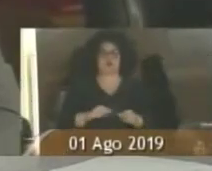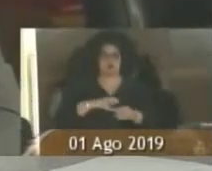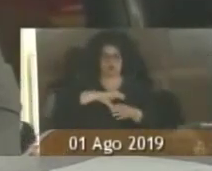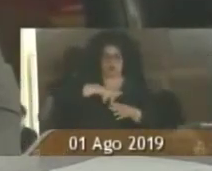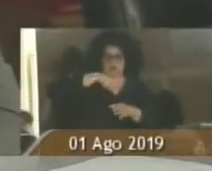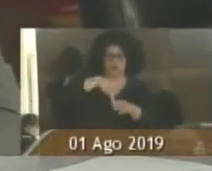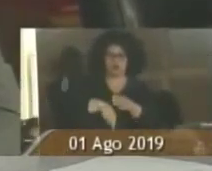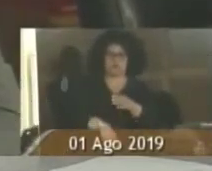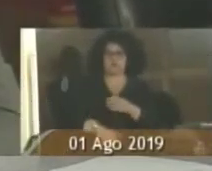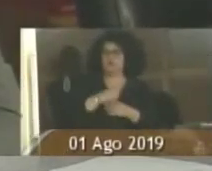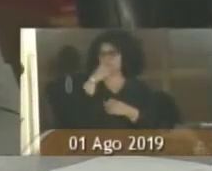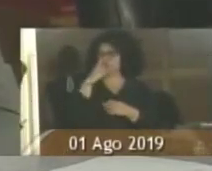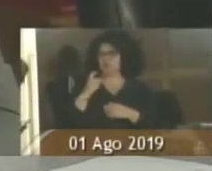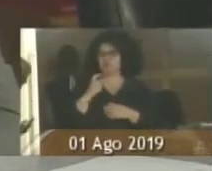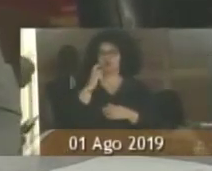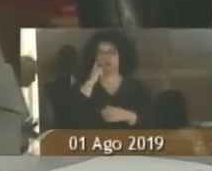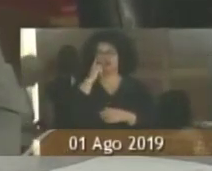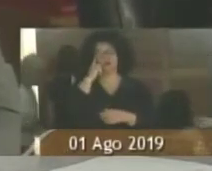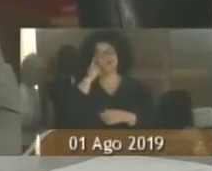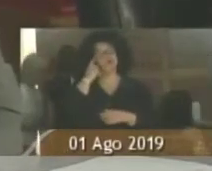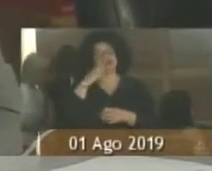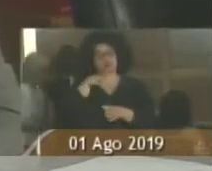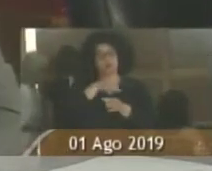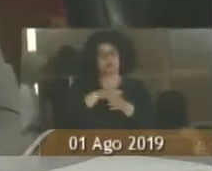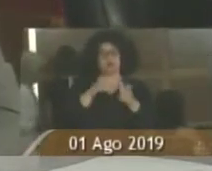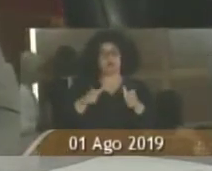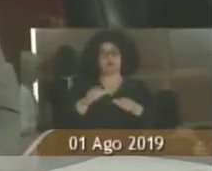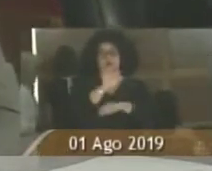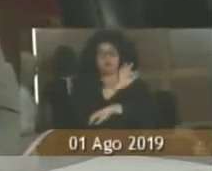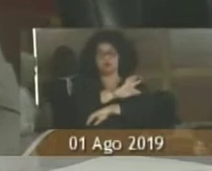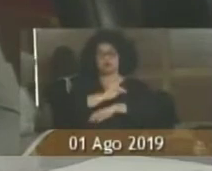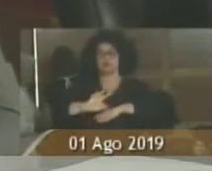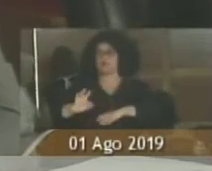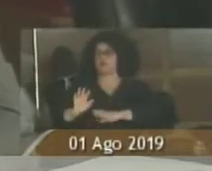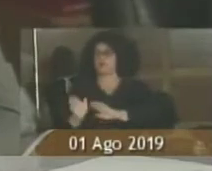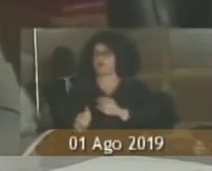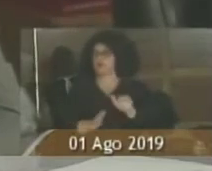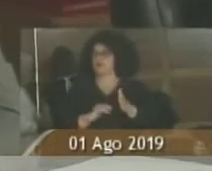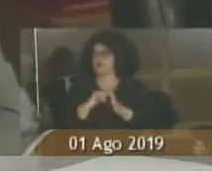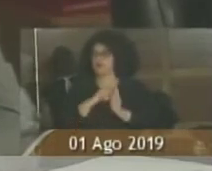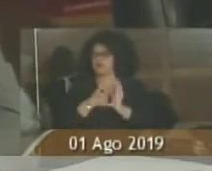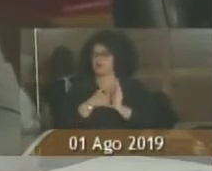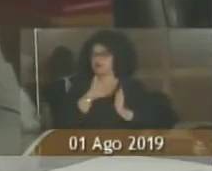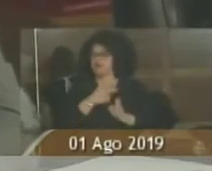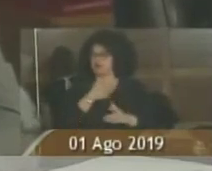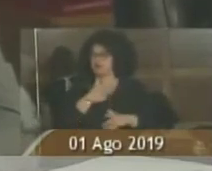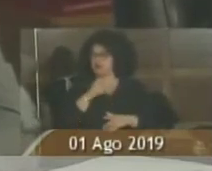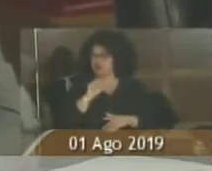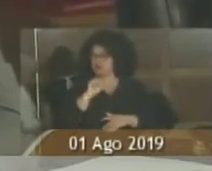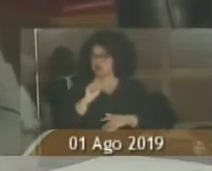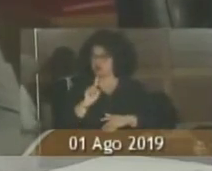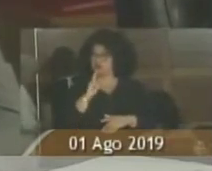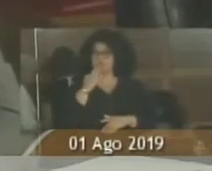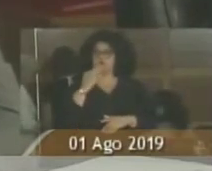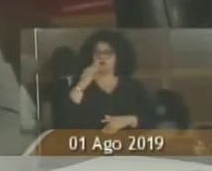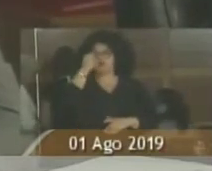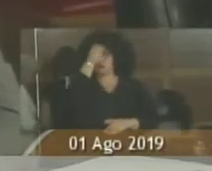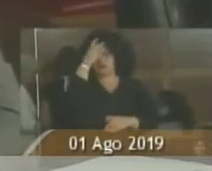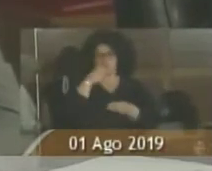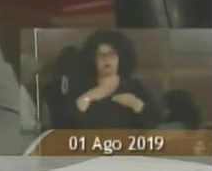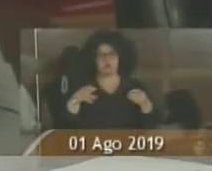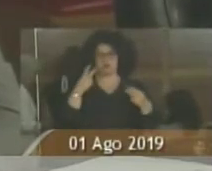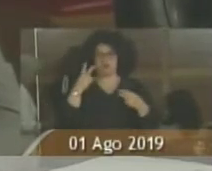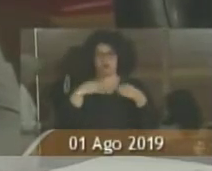colocação de tampas na Travessa São Sebastião, bairro Frade. Indicação 2281, indicando ao prefeito fornecimento gratuito de 2